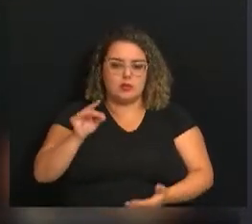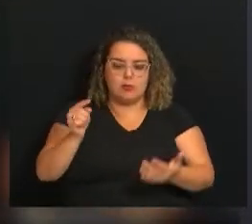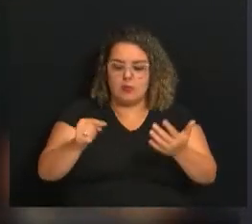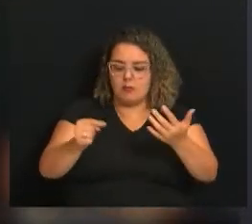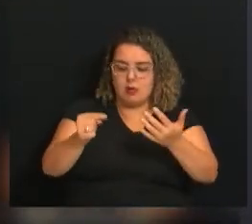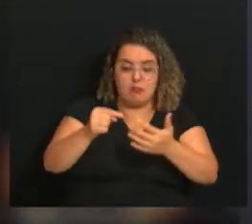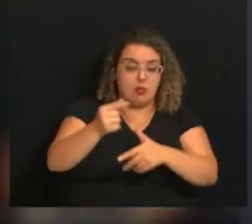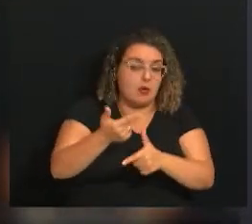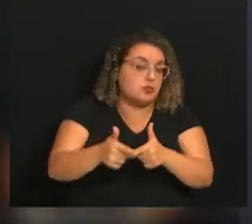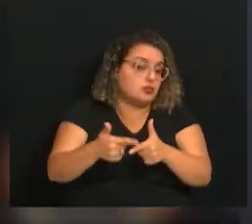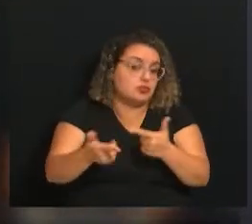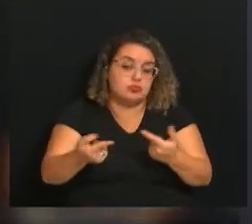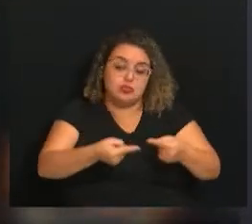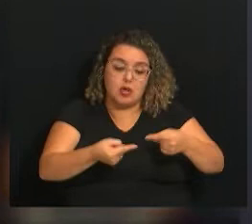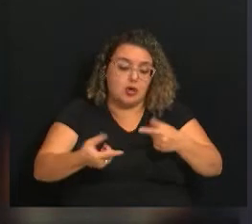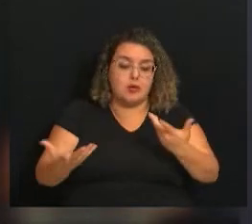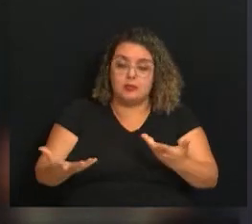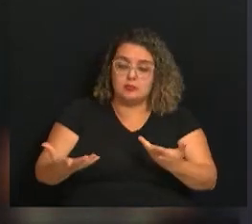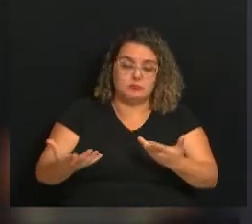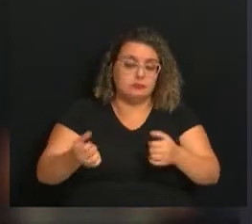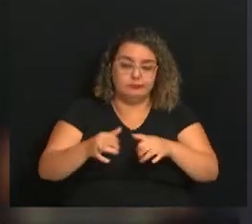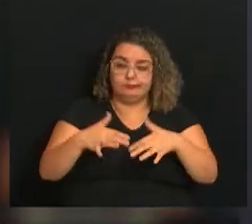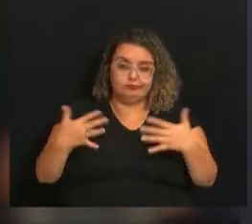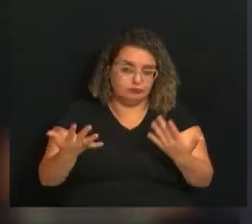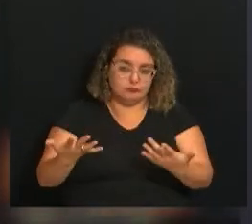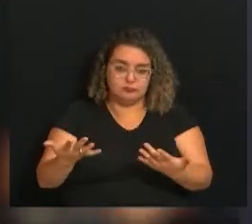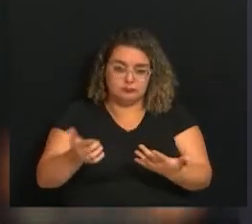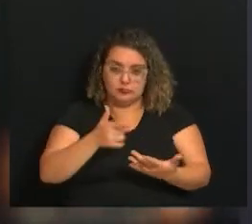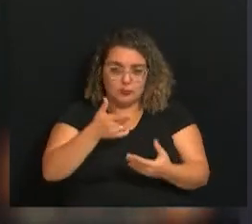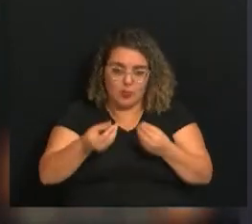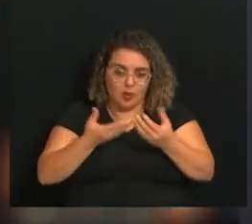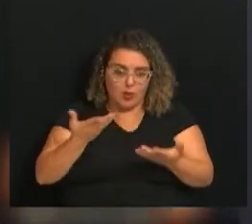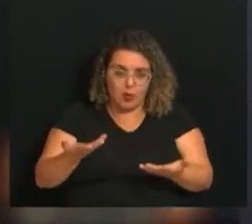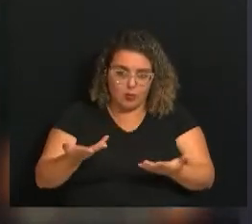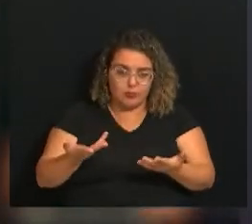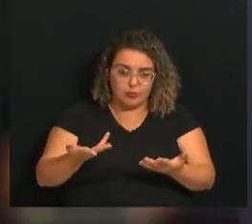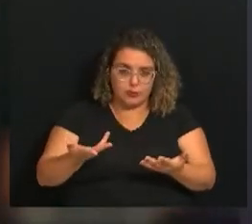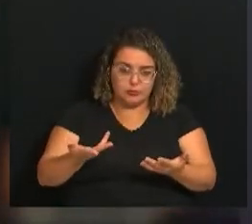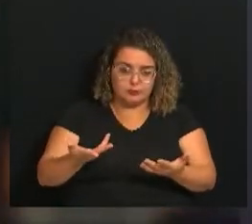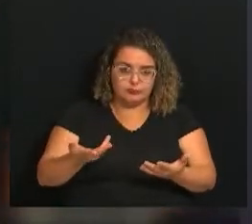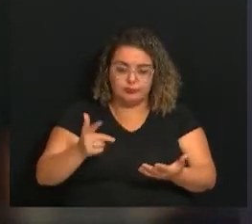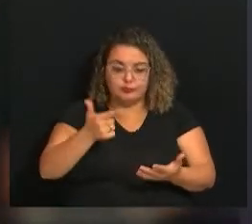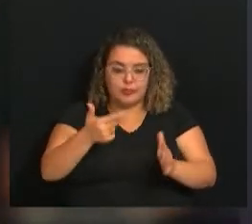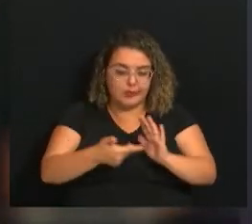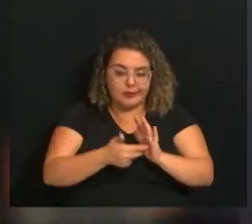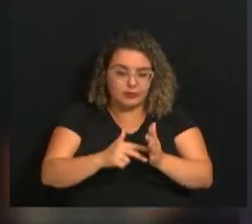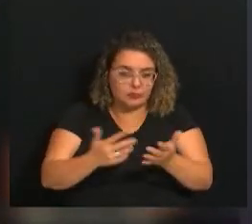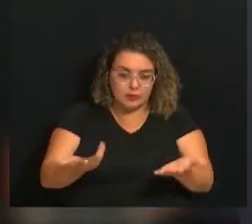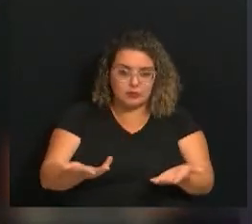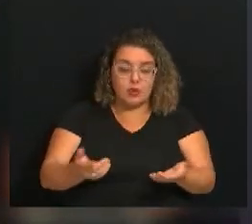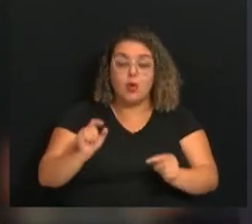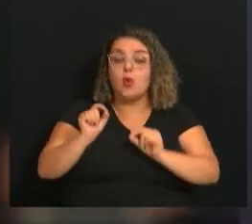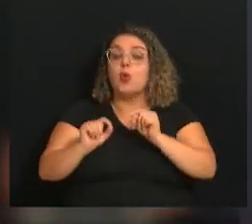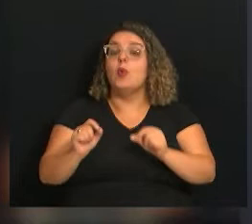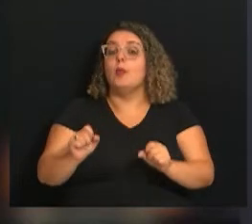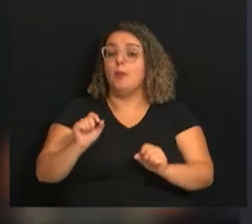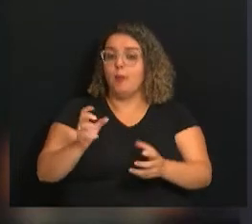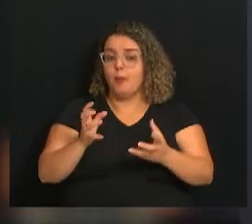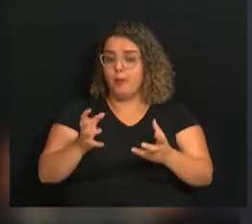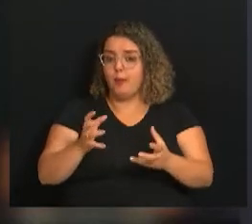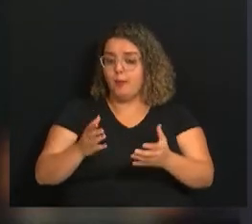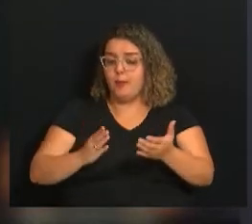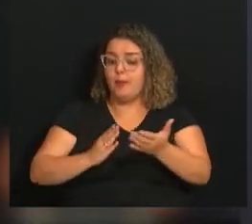apontamento do que foi discutido nas reuniões. Isso não faz sentido. O que nós queremos é que nós possamos aprovar,